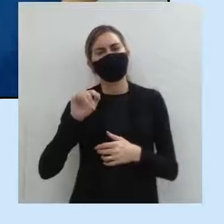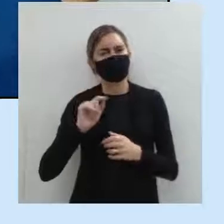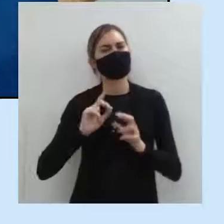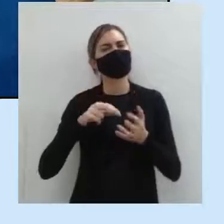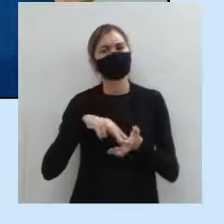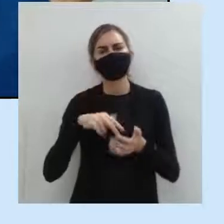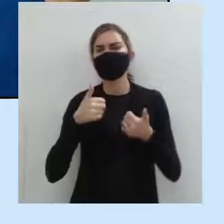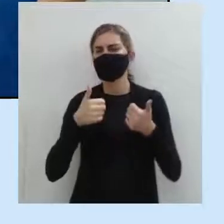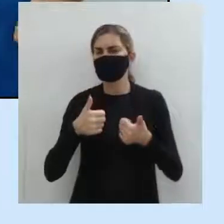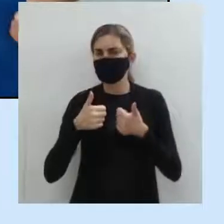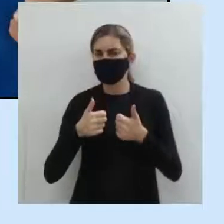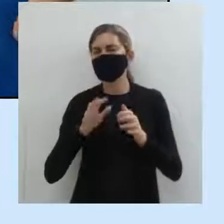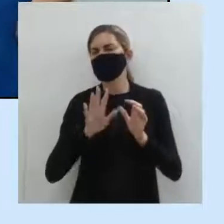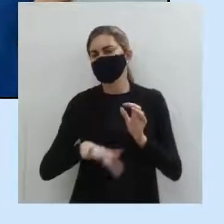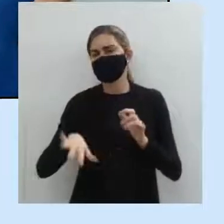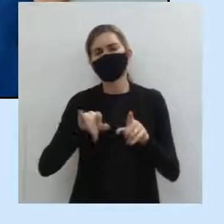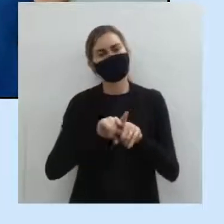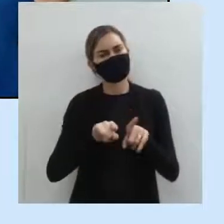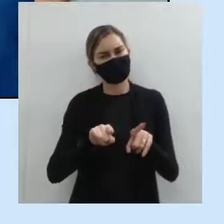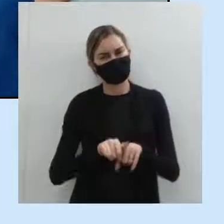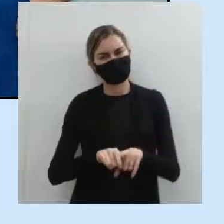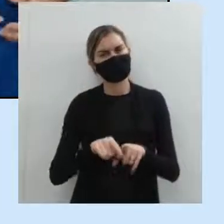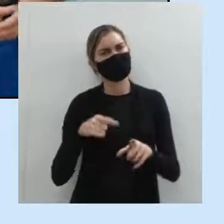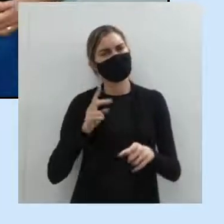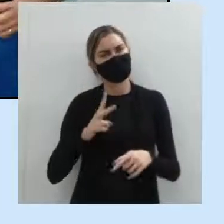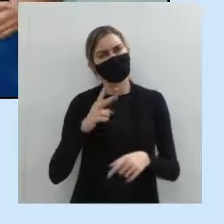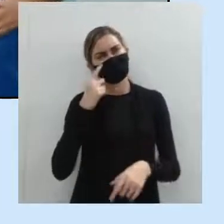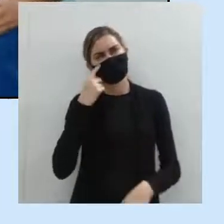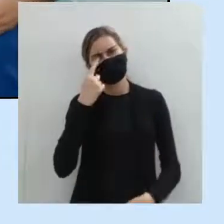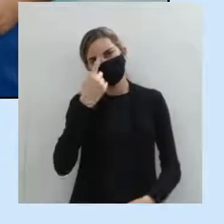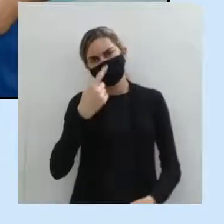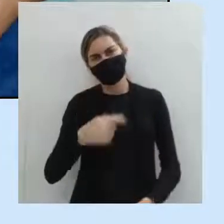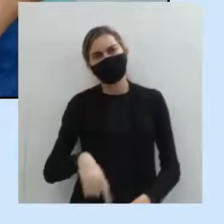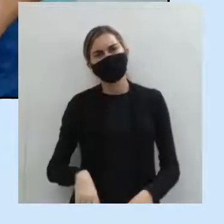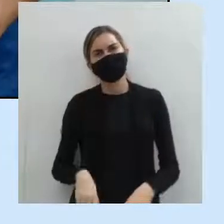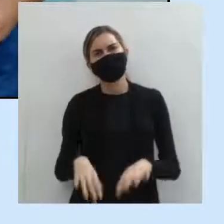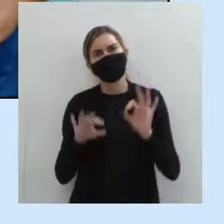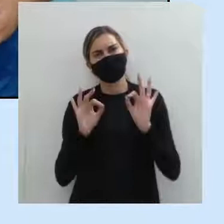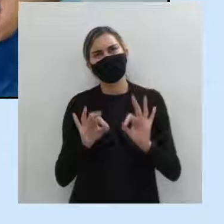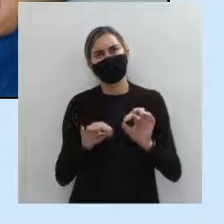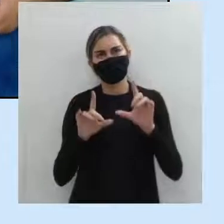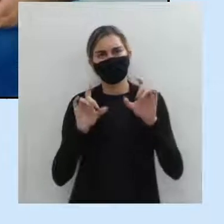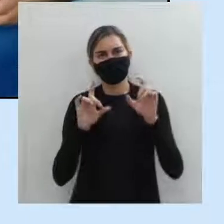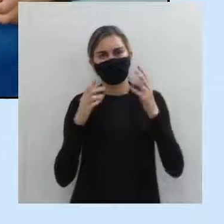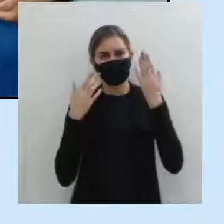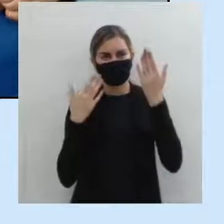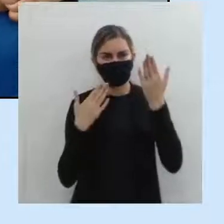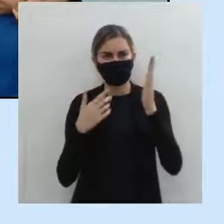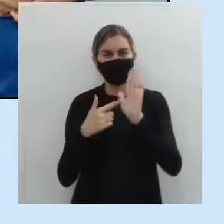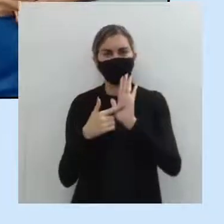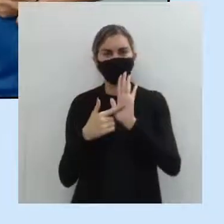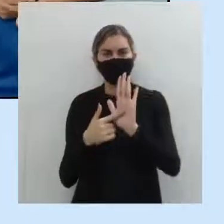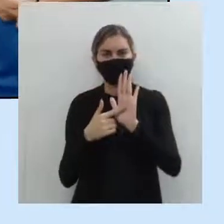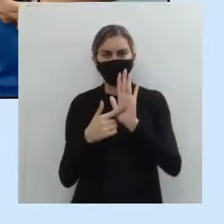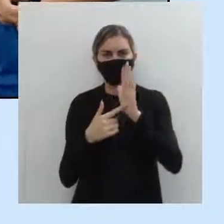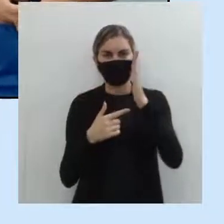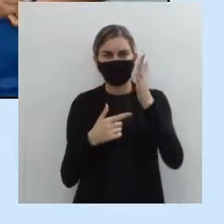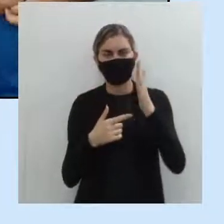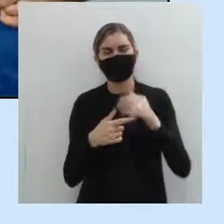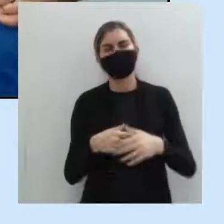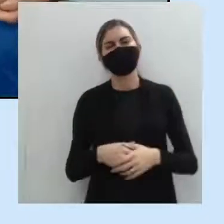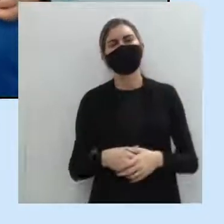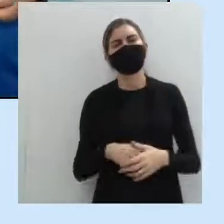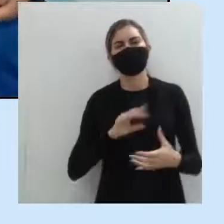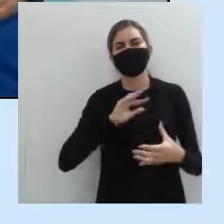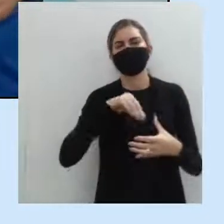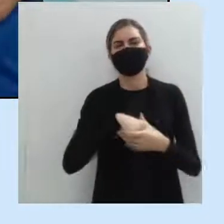presente aí nesse universo também. Sigamos. E nós temos aqui justamente as imagens que mostram, né, a